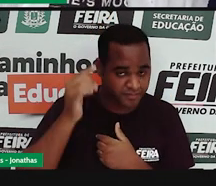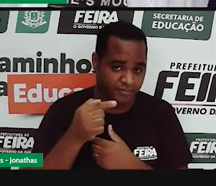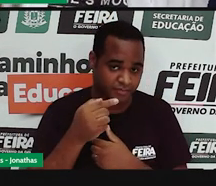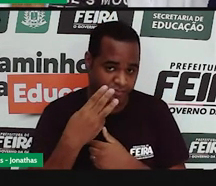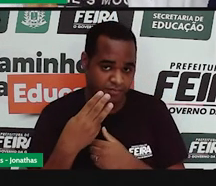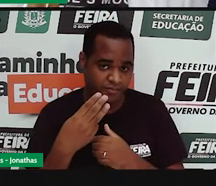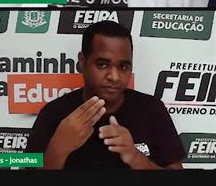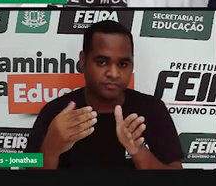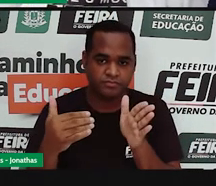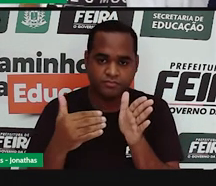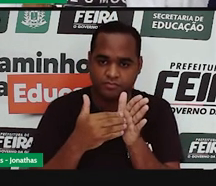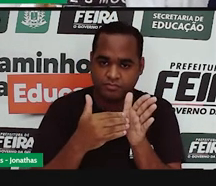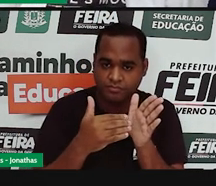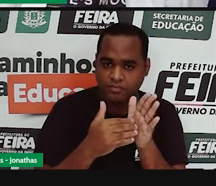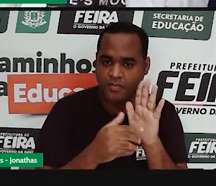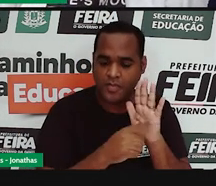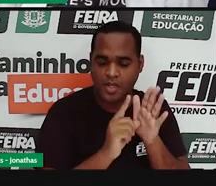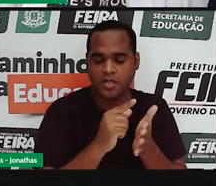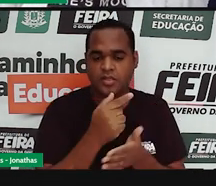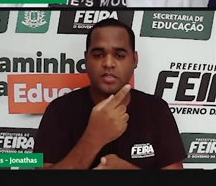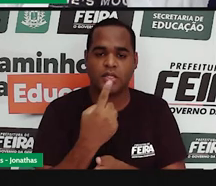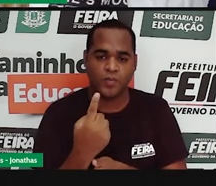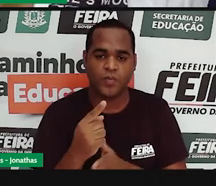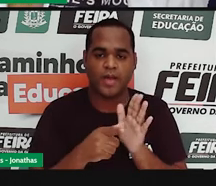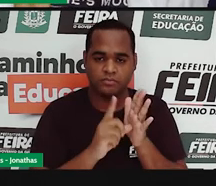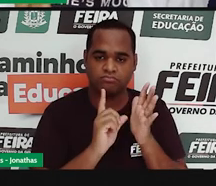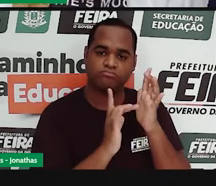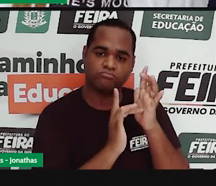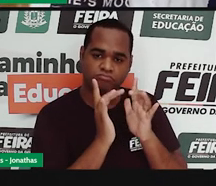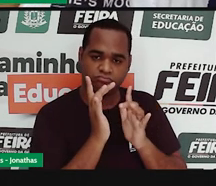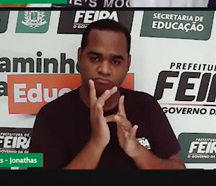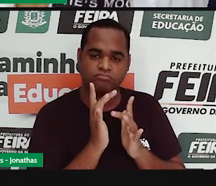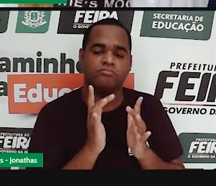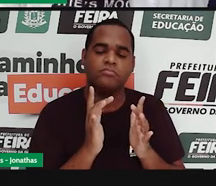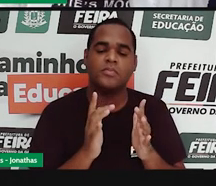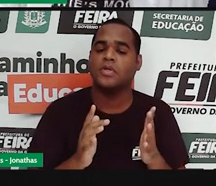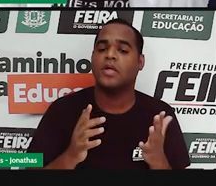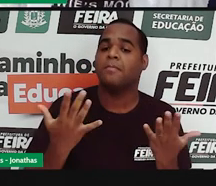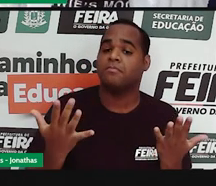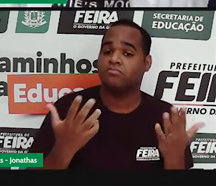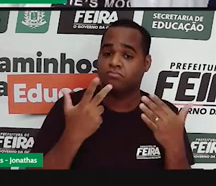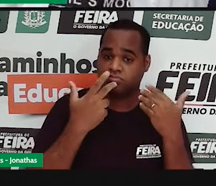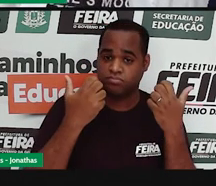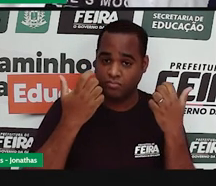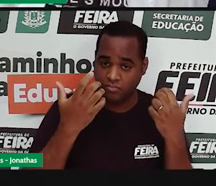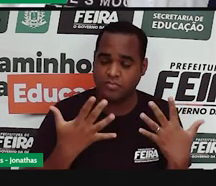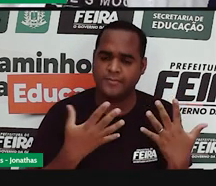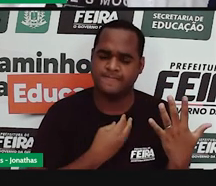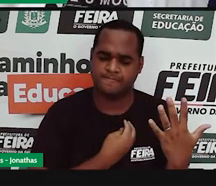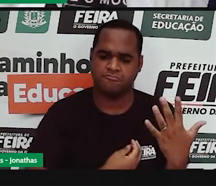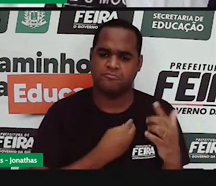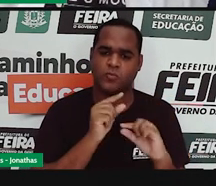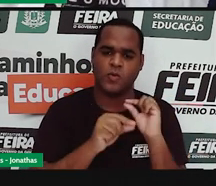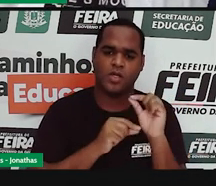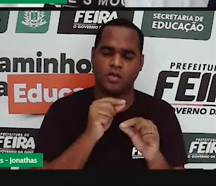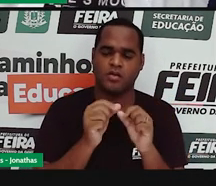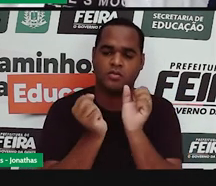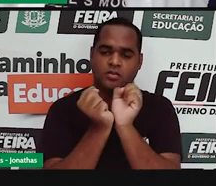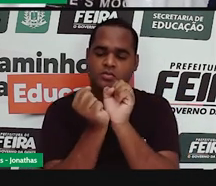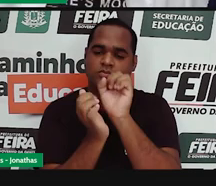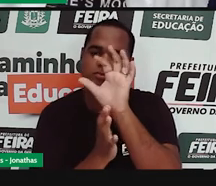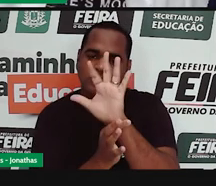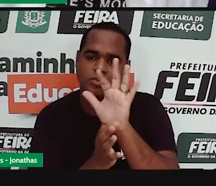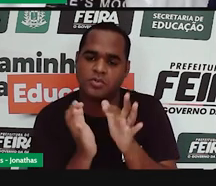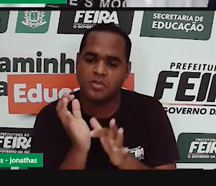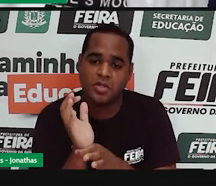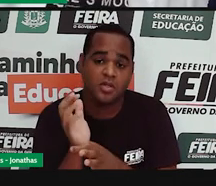a.C. Porque isso é fundamental que vocês entendam, minha gente. A escravidão, por mais dura que seja, ela nunca é aceita passivamente